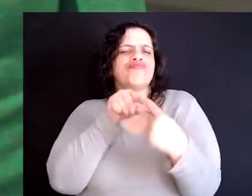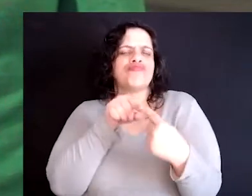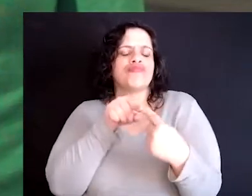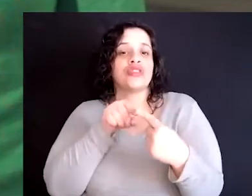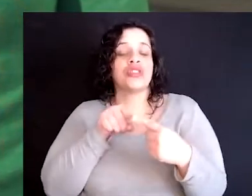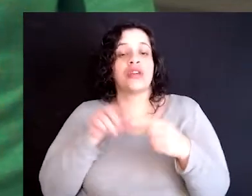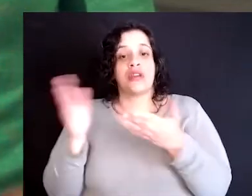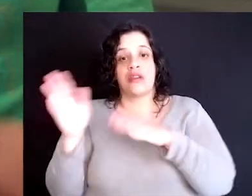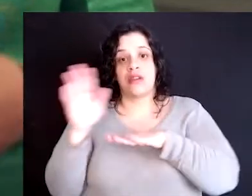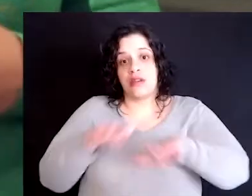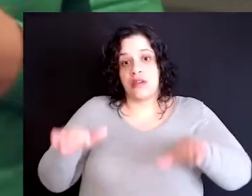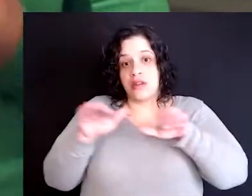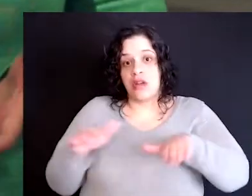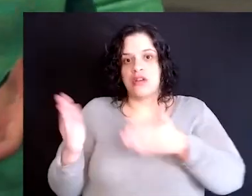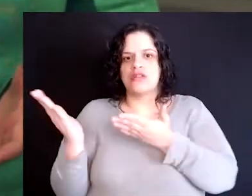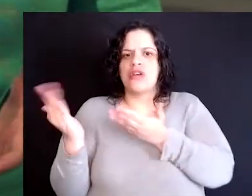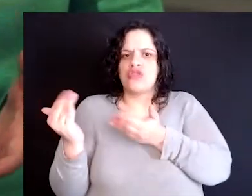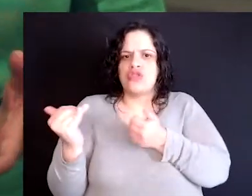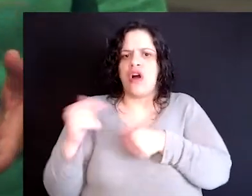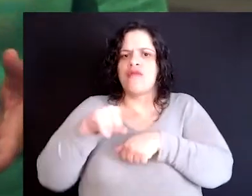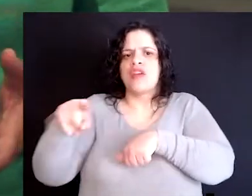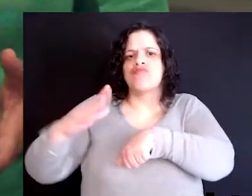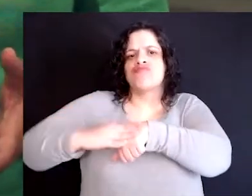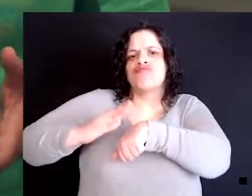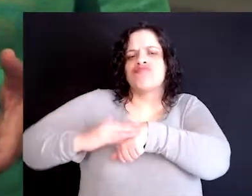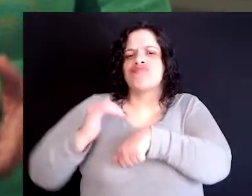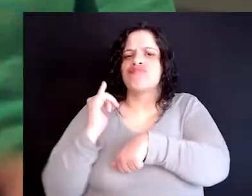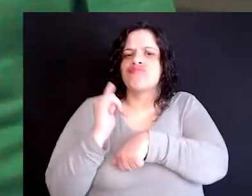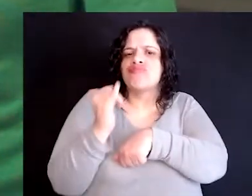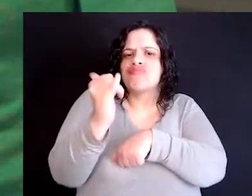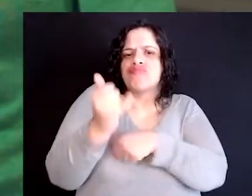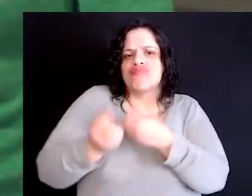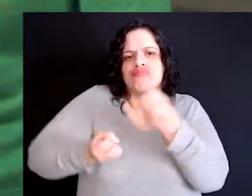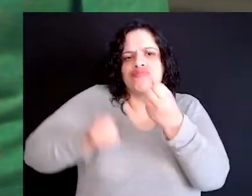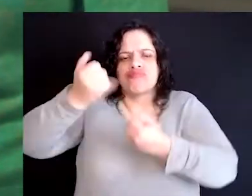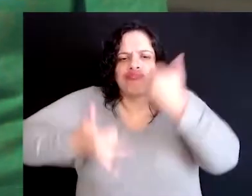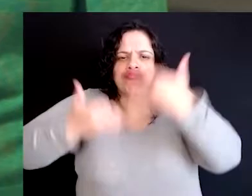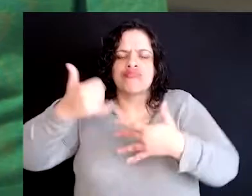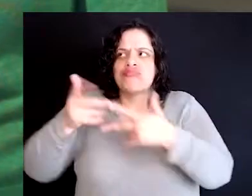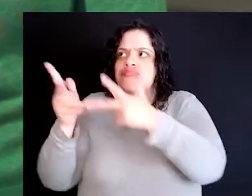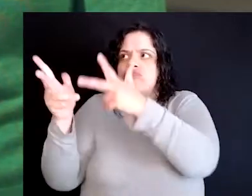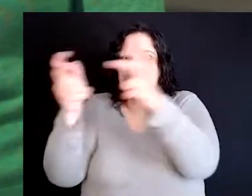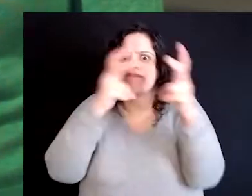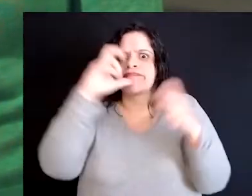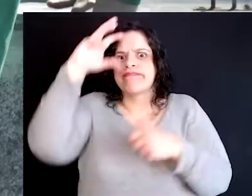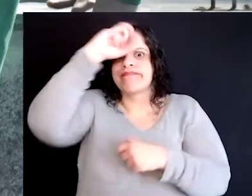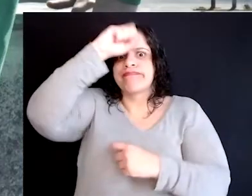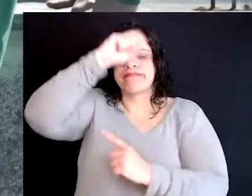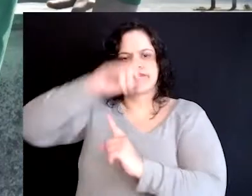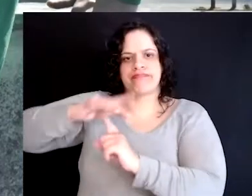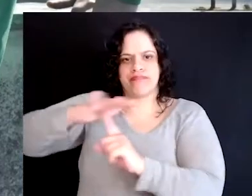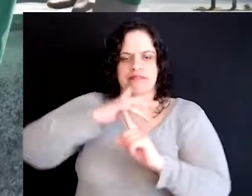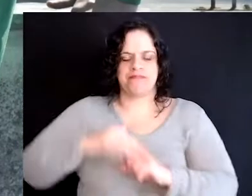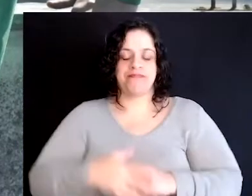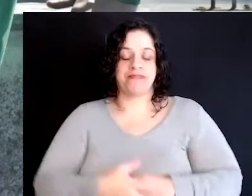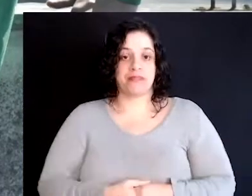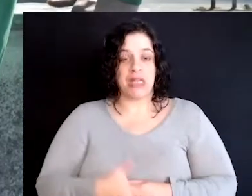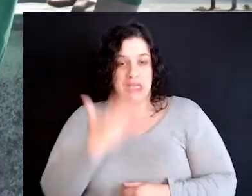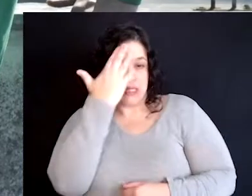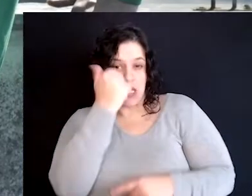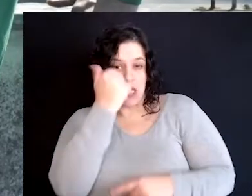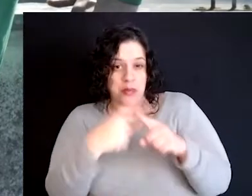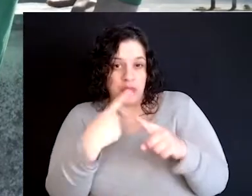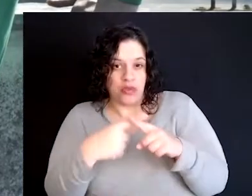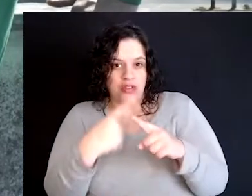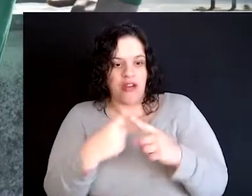jovens a fazerem suas próprias narrativas, a partir das lições da natureza. Sabe por quê? Porque a arte e